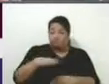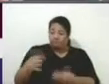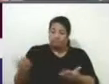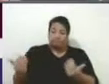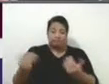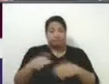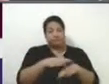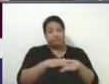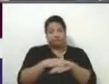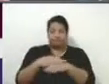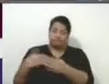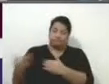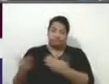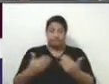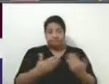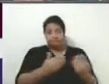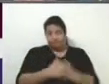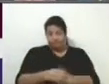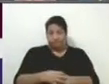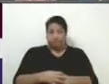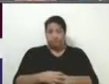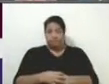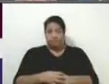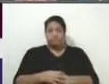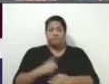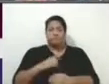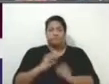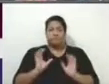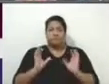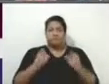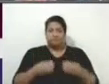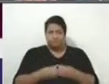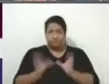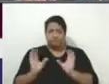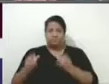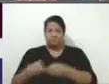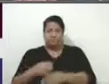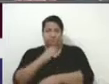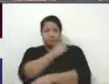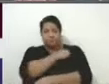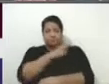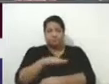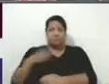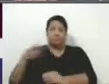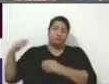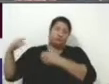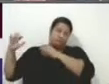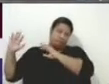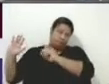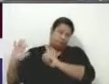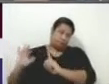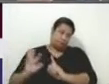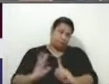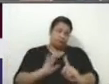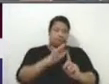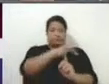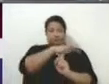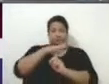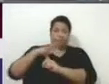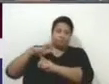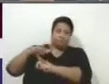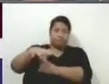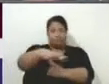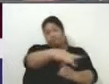Várias séries, várias classes de alunos compareceram até Parque Municipal, onde eu, representando